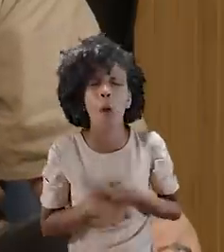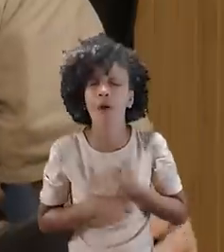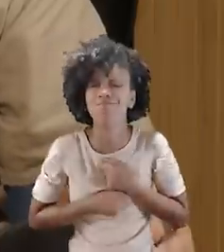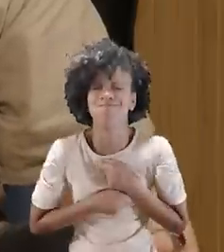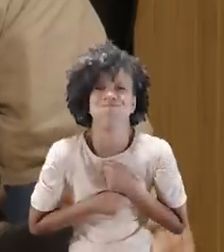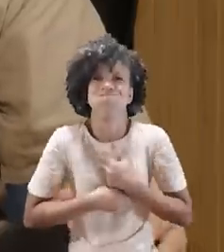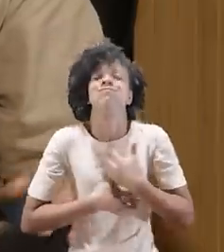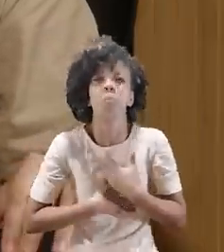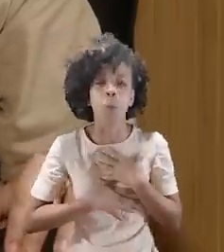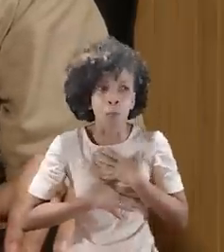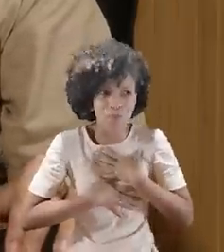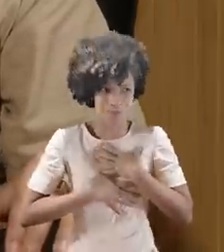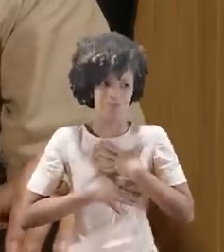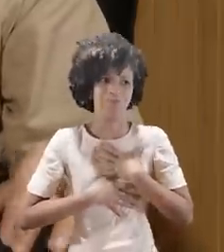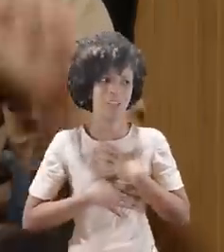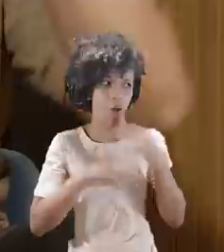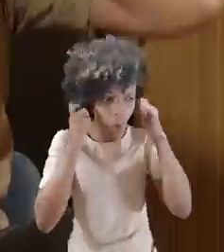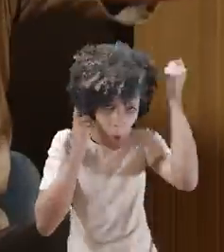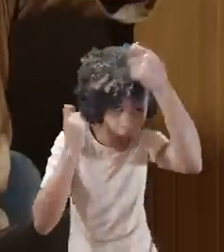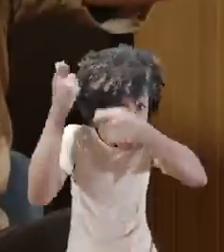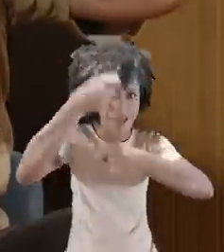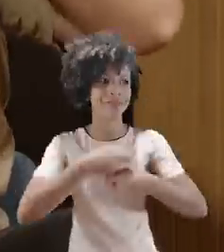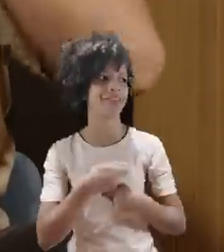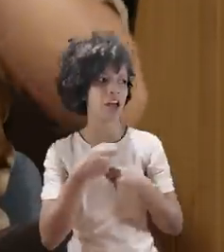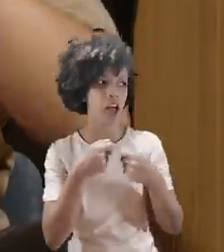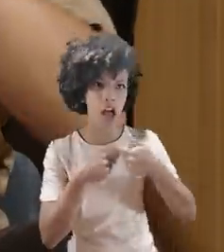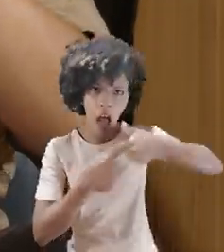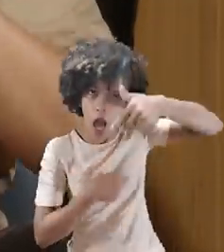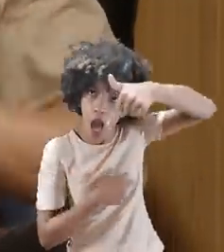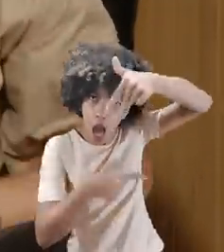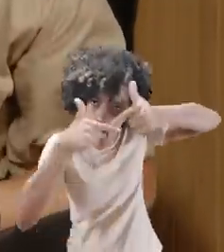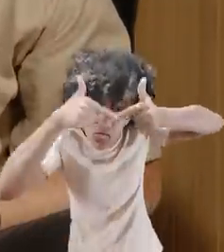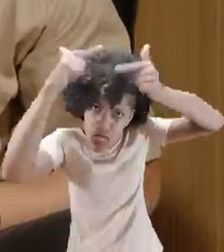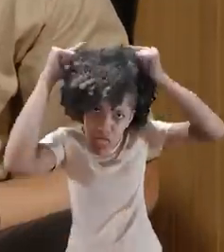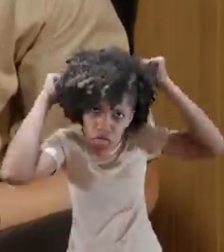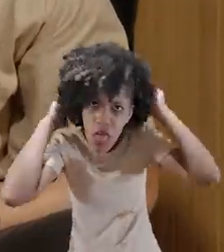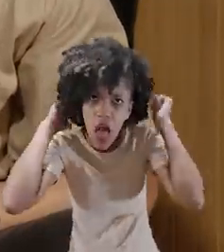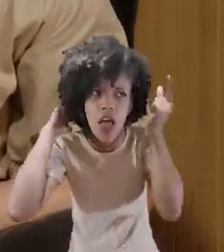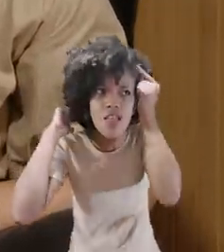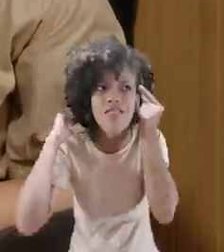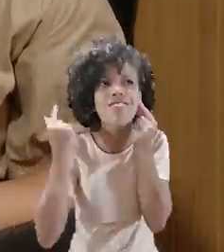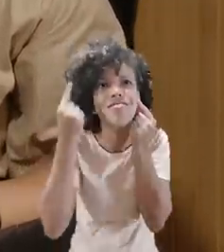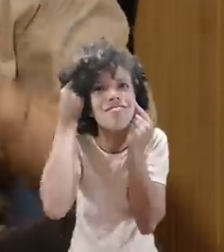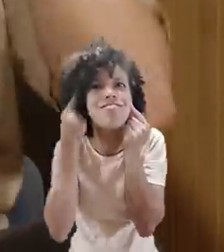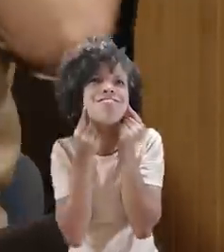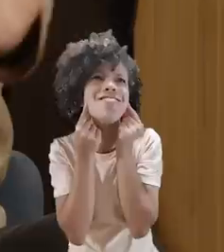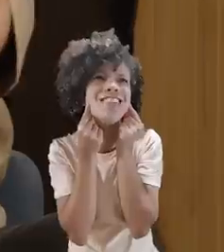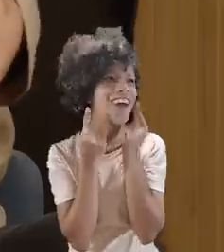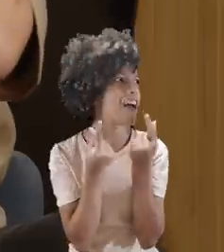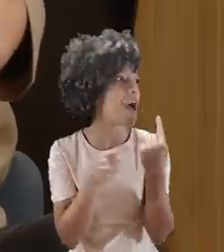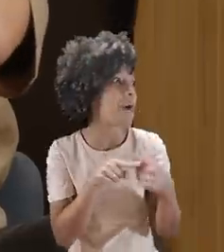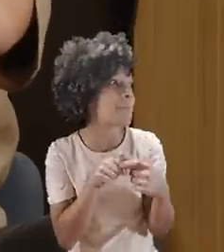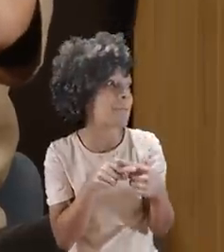implodir mano quando a gente lá na casa dela que ele tirou a touca parça aqui tudo assim ela raspado ele deixava só a linha aqui tá ligado com o cabelo